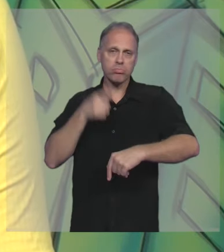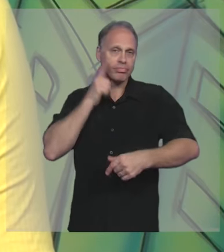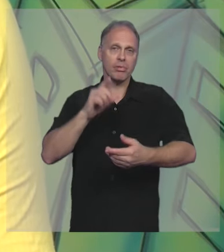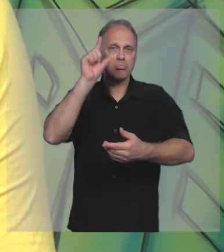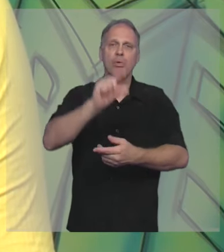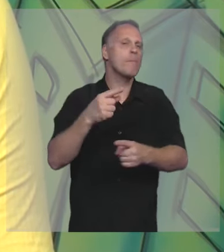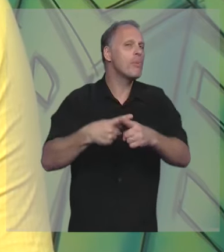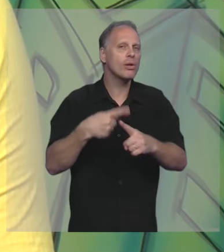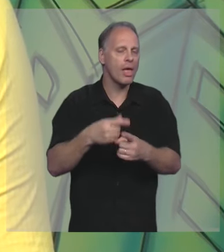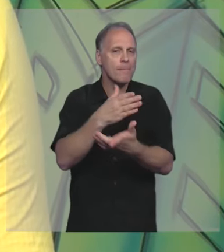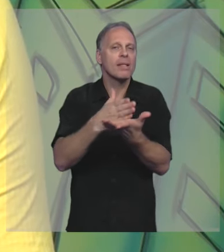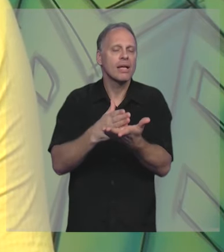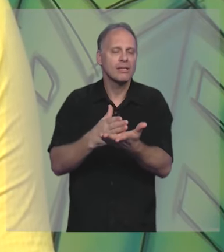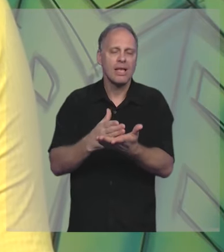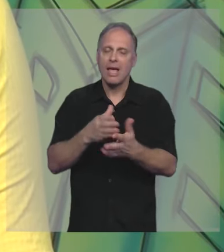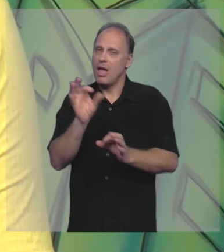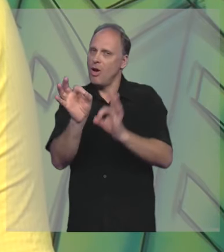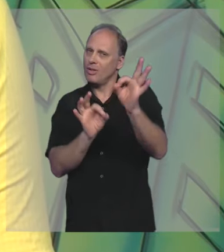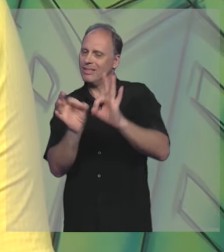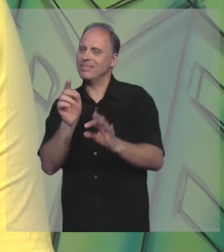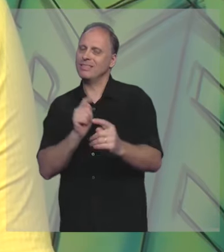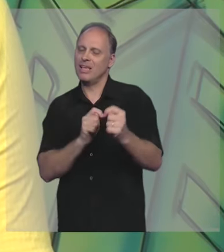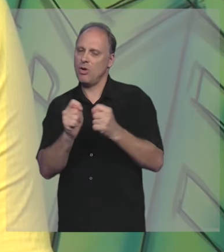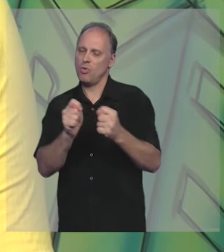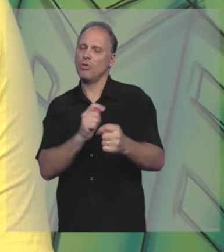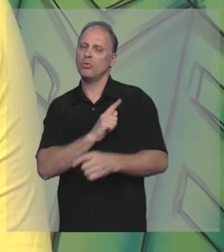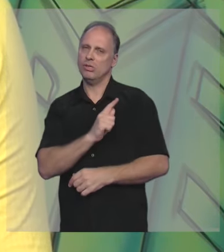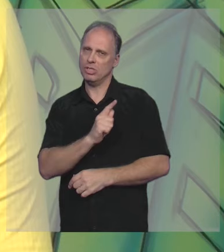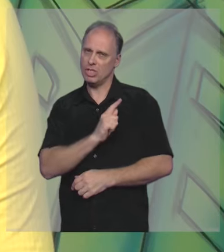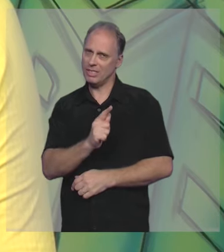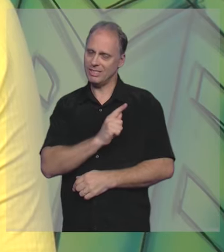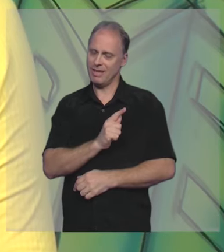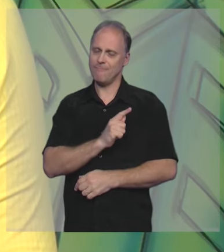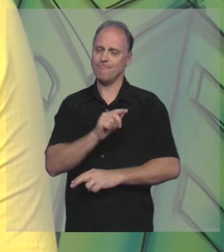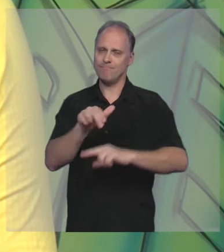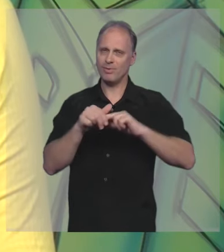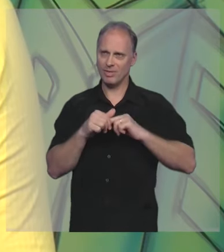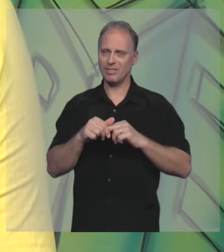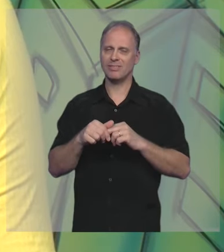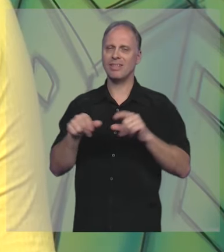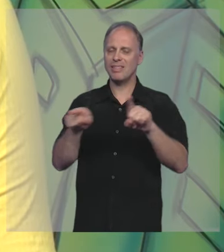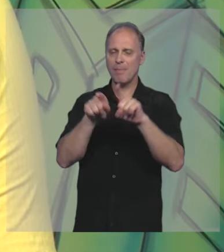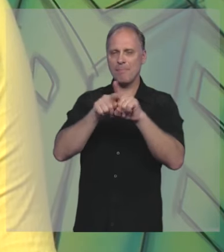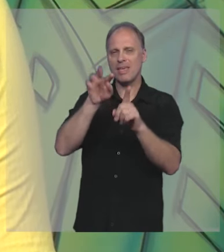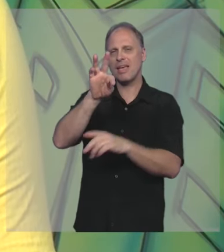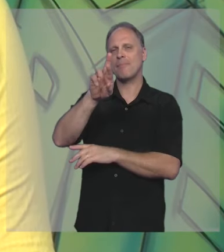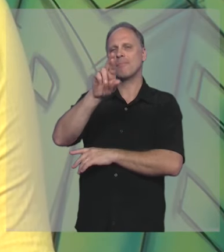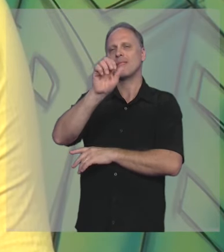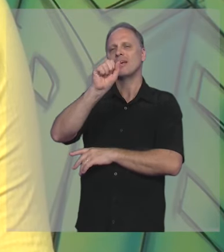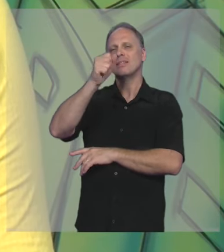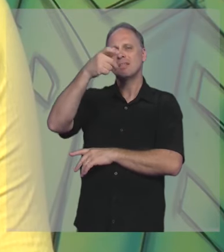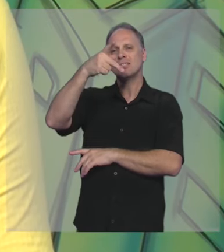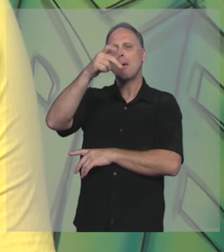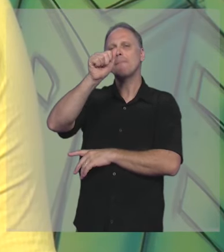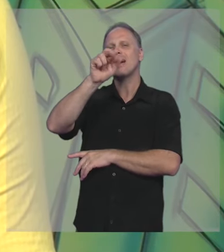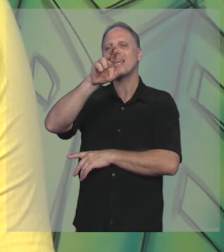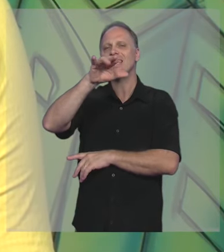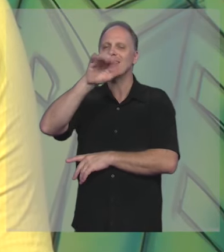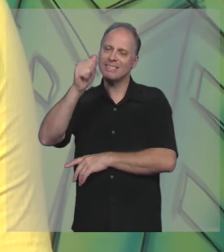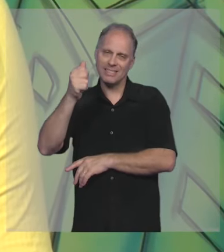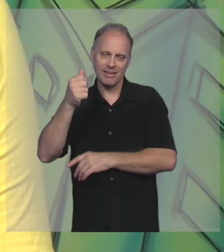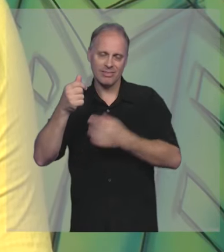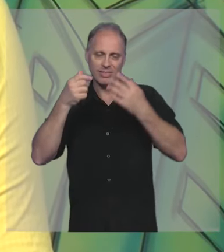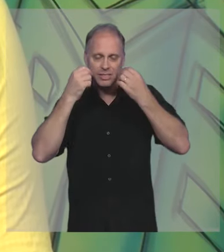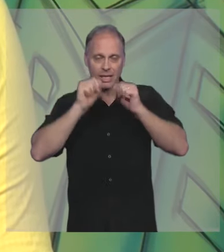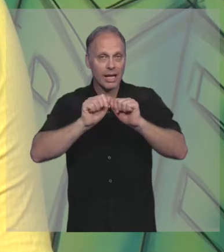de organização, de gestão, de planejamento. Então, na verdade... Transparência também. Transparência, exatamente. Então, na